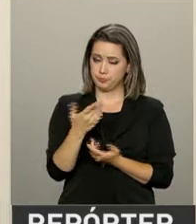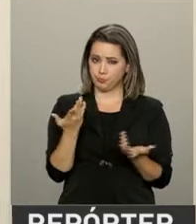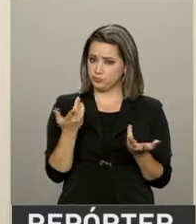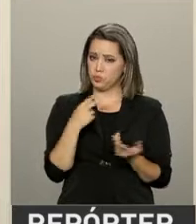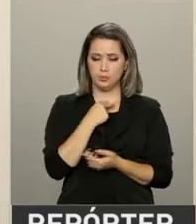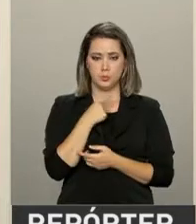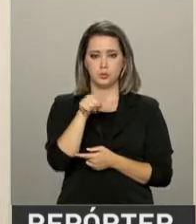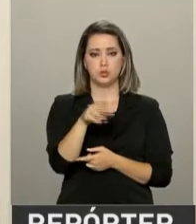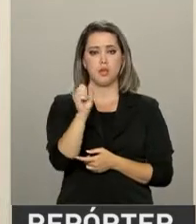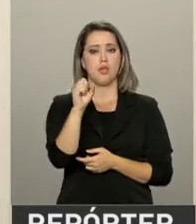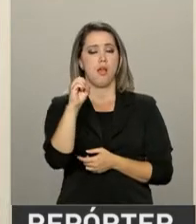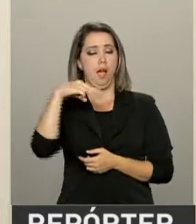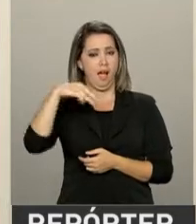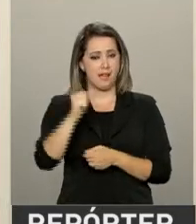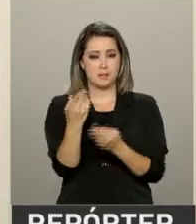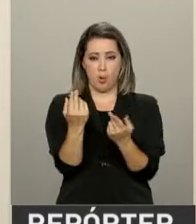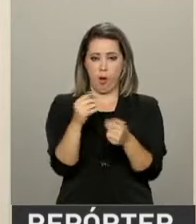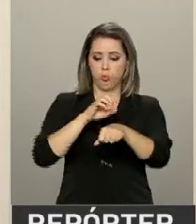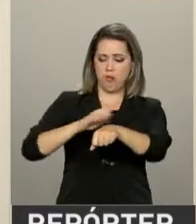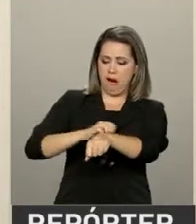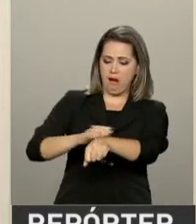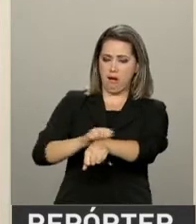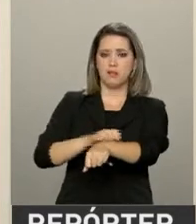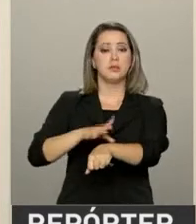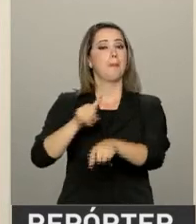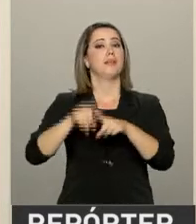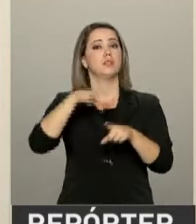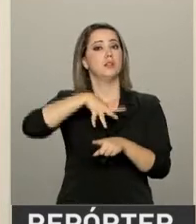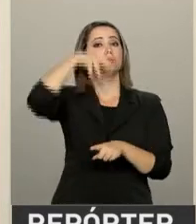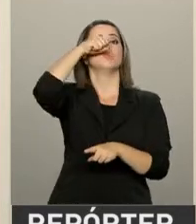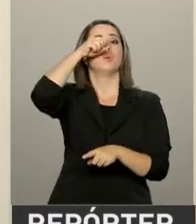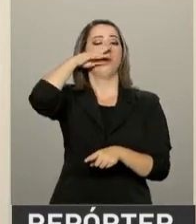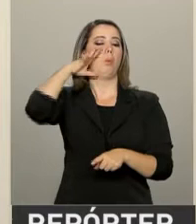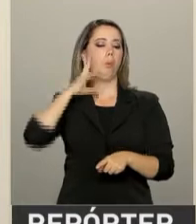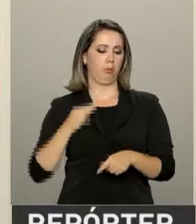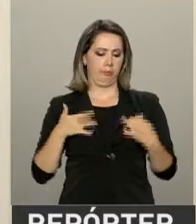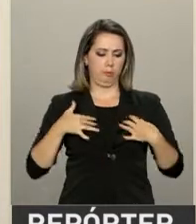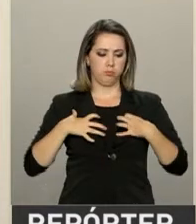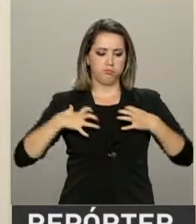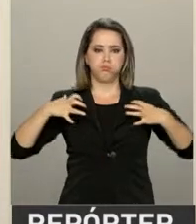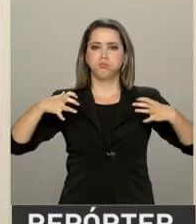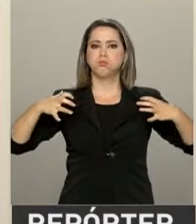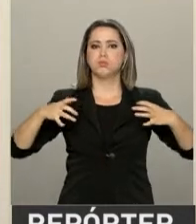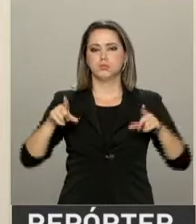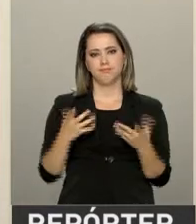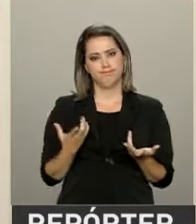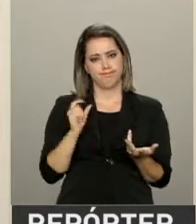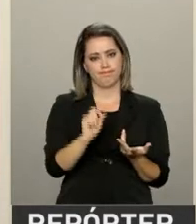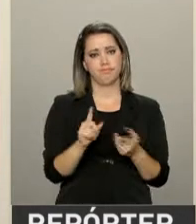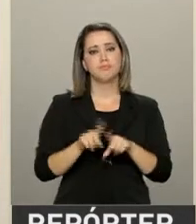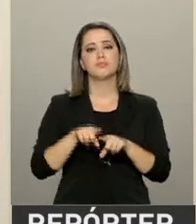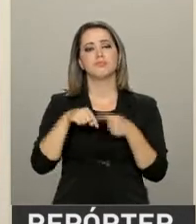hora que você... E é ligado com a alergia, né? Então, o que você respira, você vai desencadear uma inflamação, você vai piorar. Então, isso vai demaciar, quer dizer, inchar